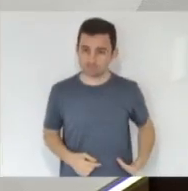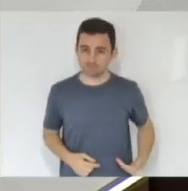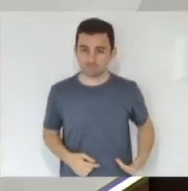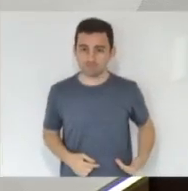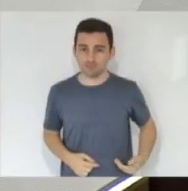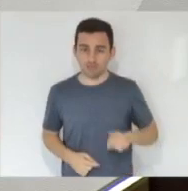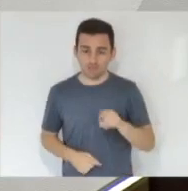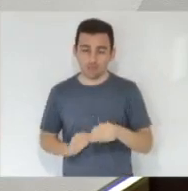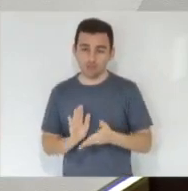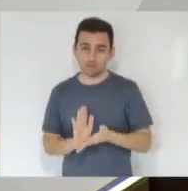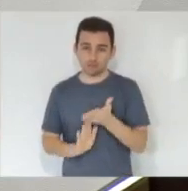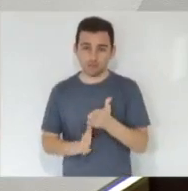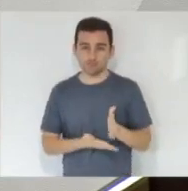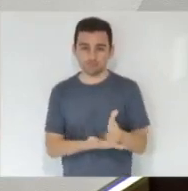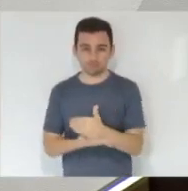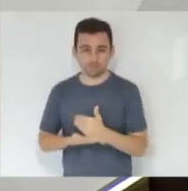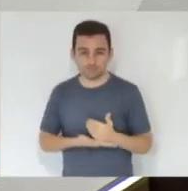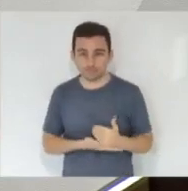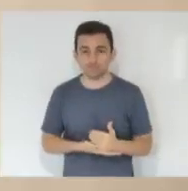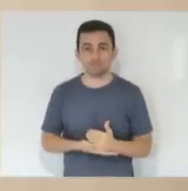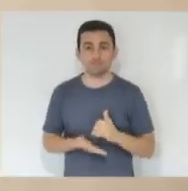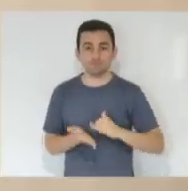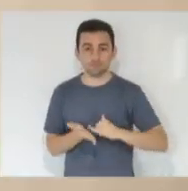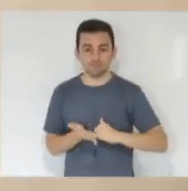aumento da arrecadação. Muito obrigado.